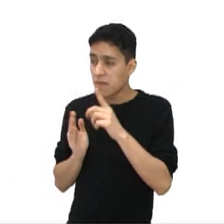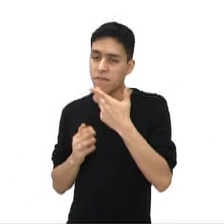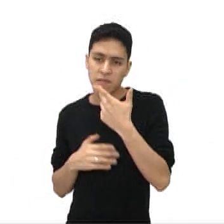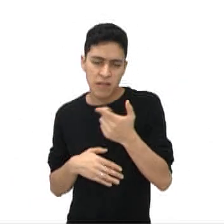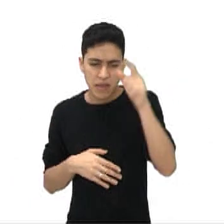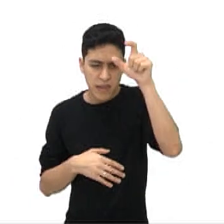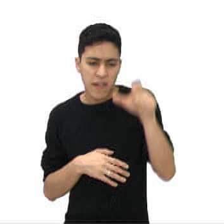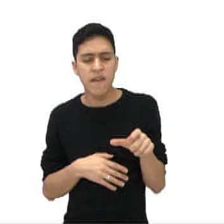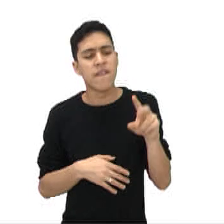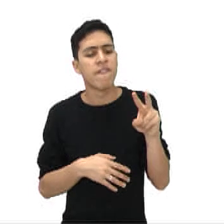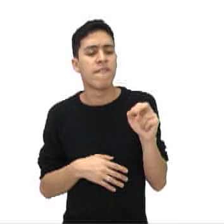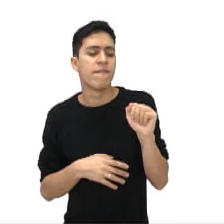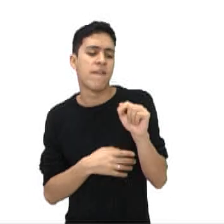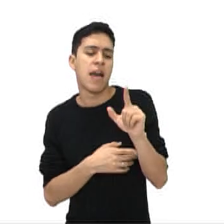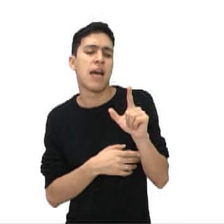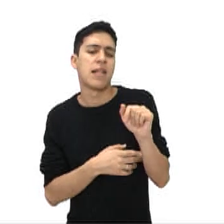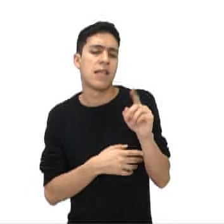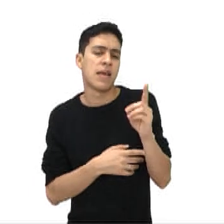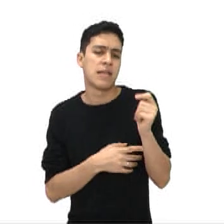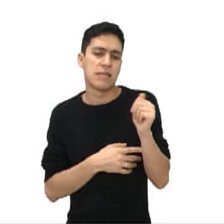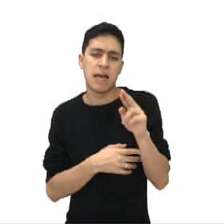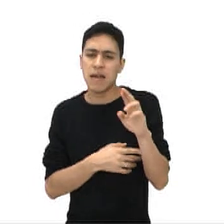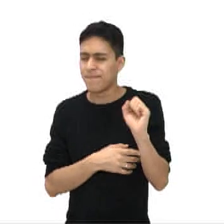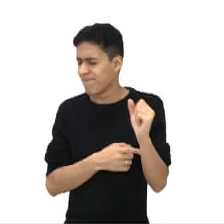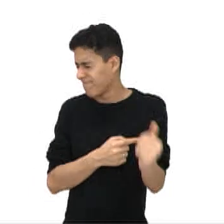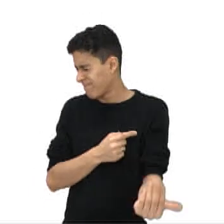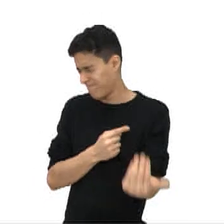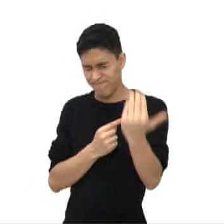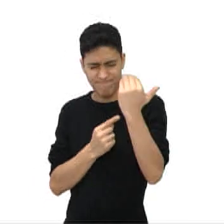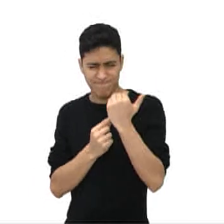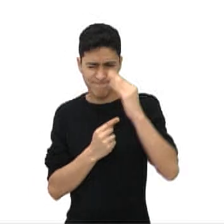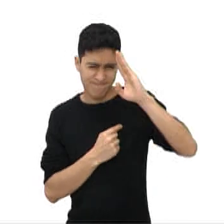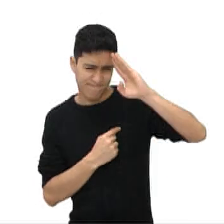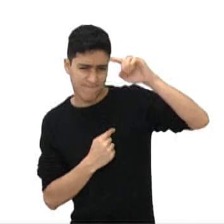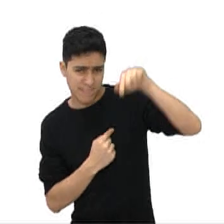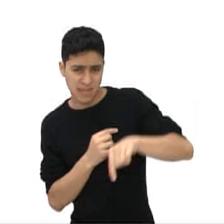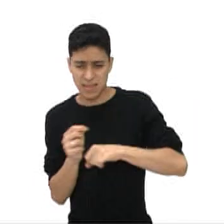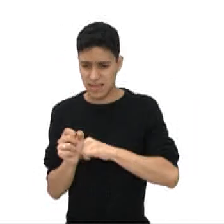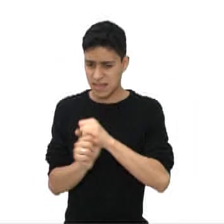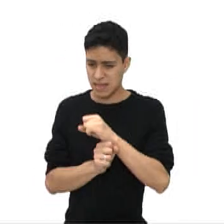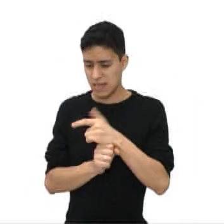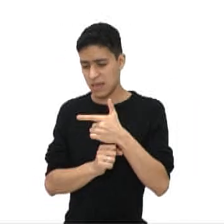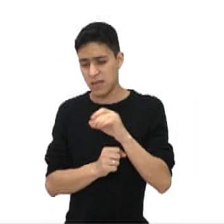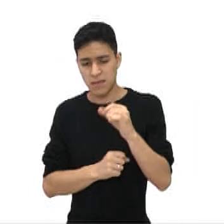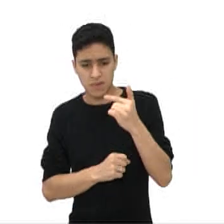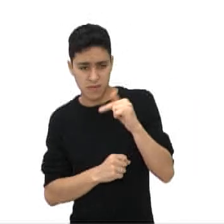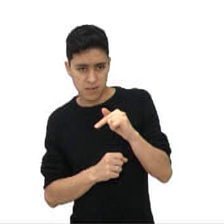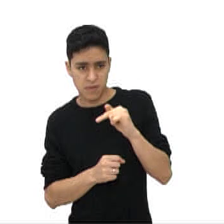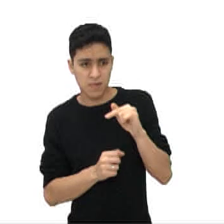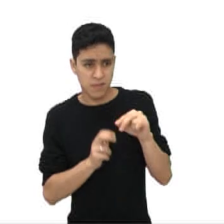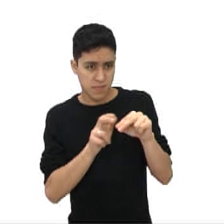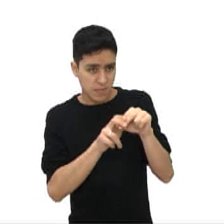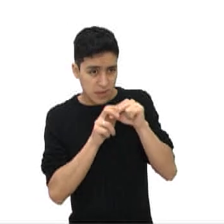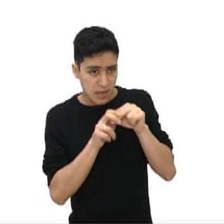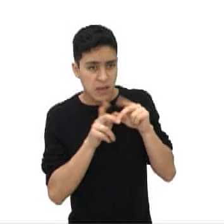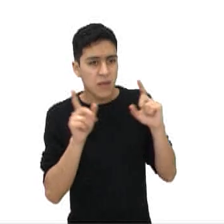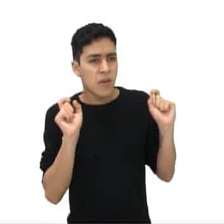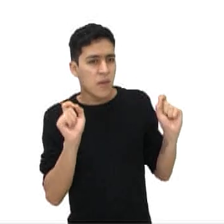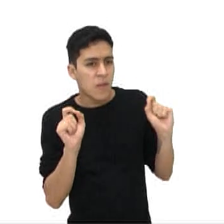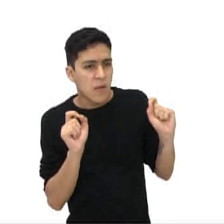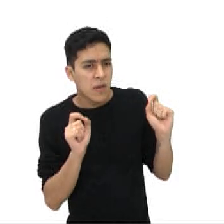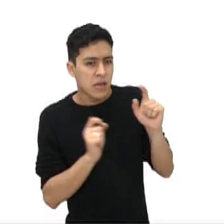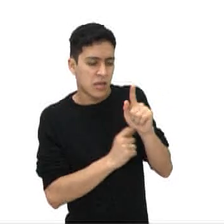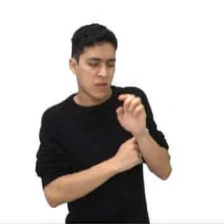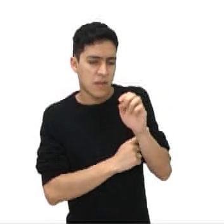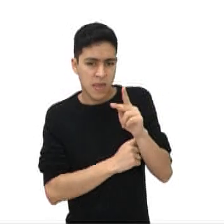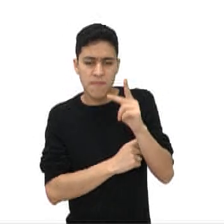me ajudou demais. Principalmente nesse ano de 2017, já que por meio do GAP, nós conseguimos ter